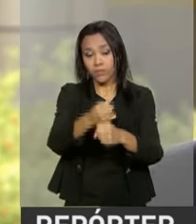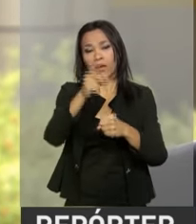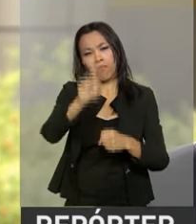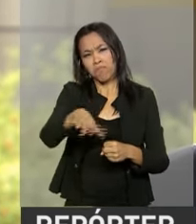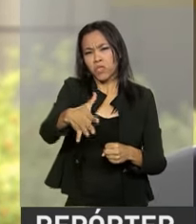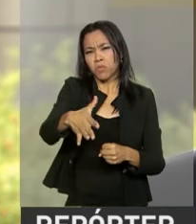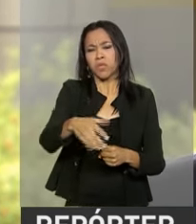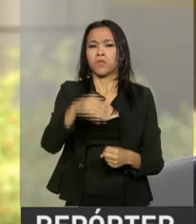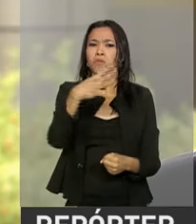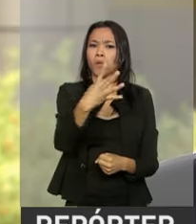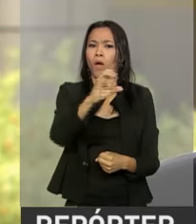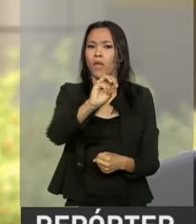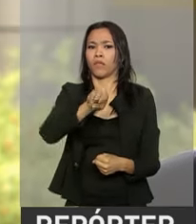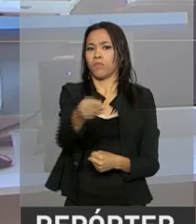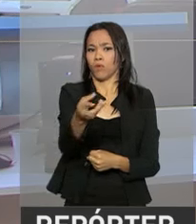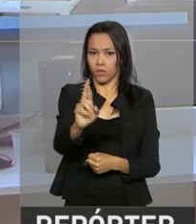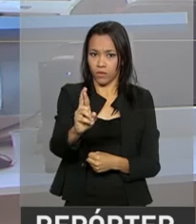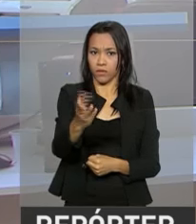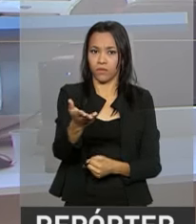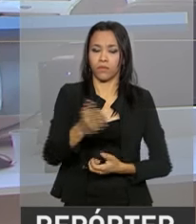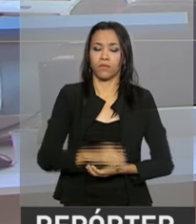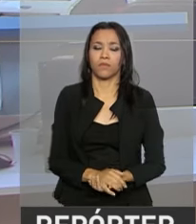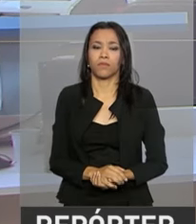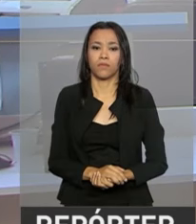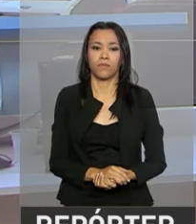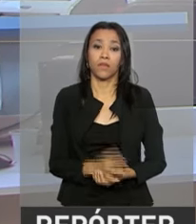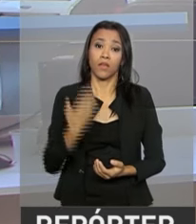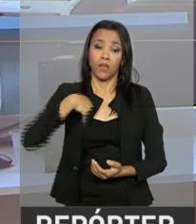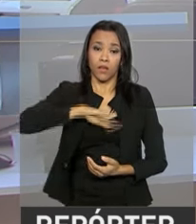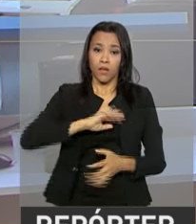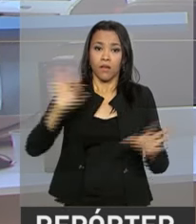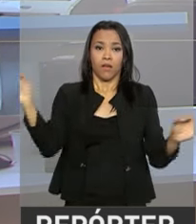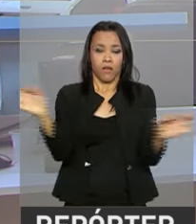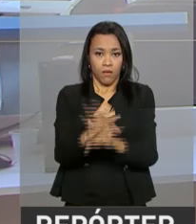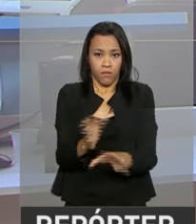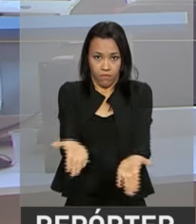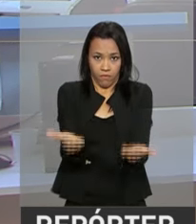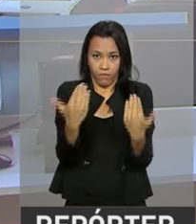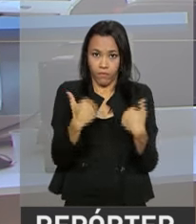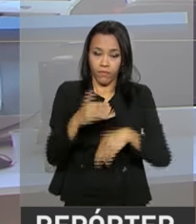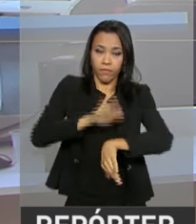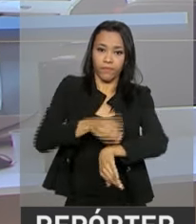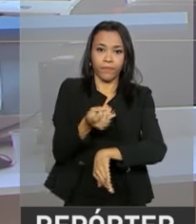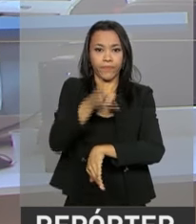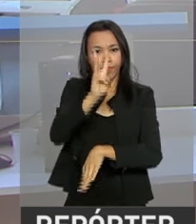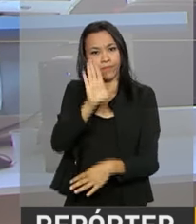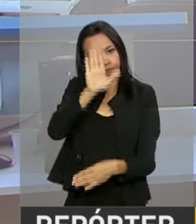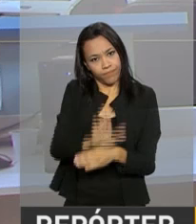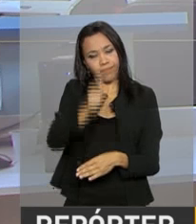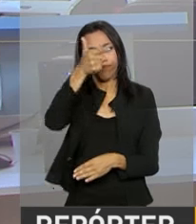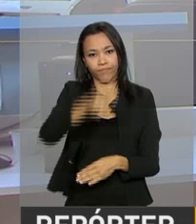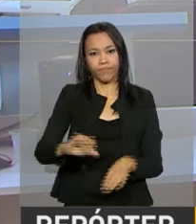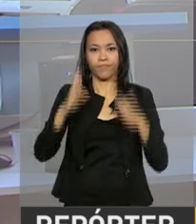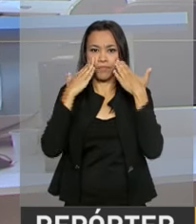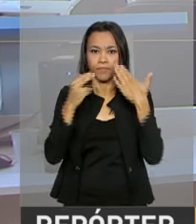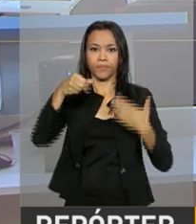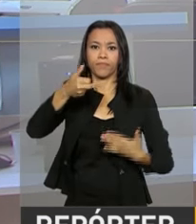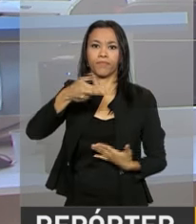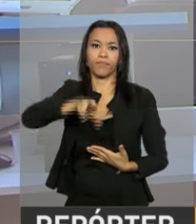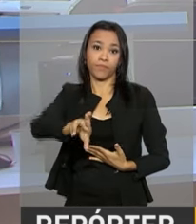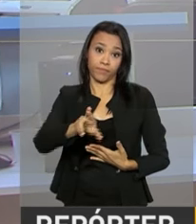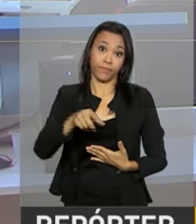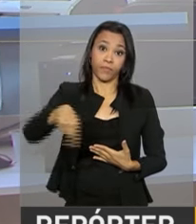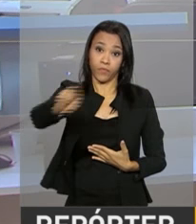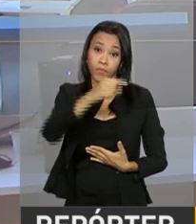estimando algo em torno de R$ 40 milhões deais. E a gente fica por aqui. Nós voltamos às 3 da tarde na próxima edição do Repórter